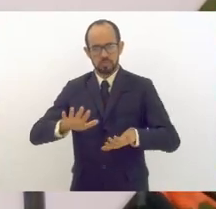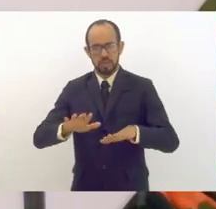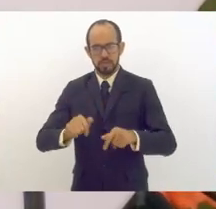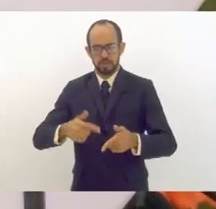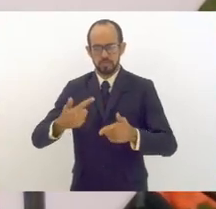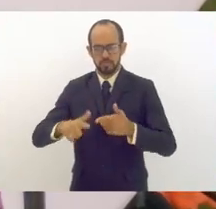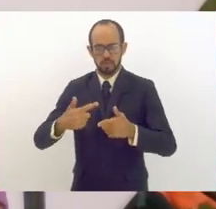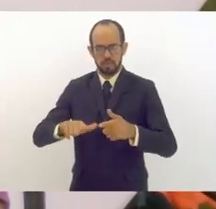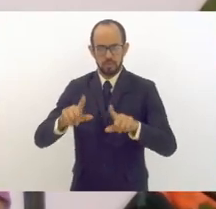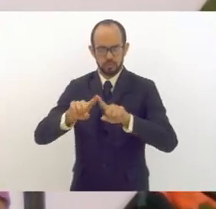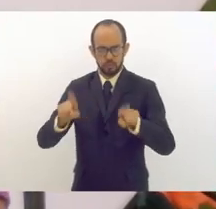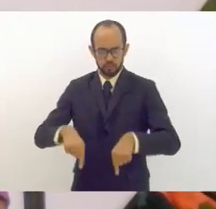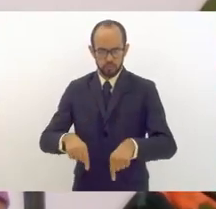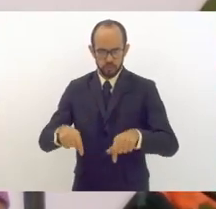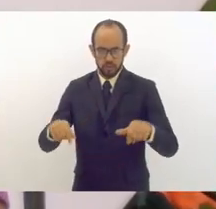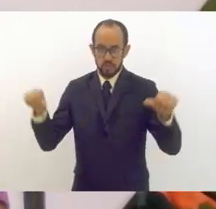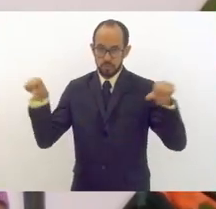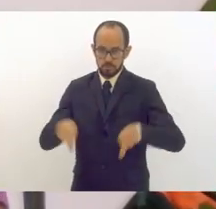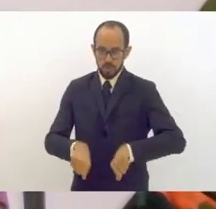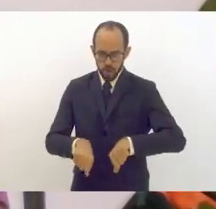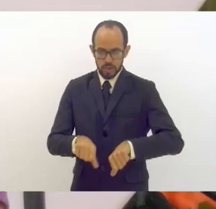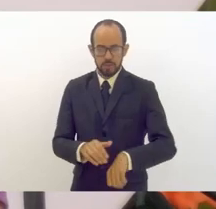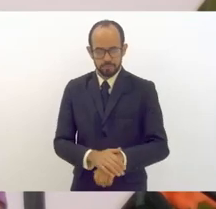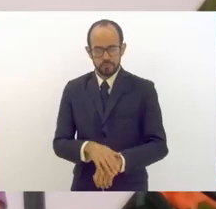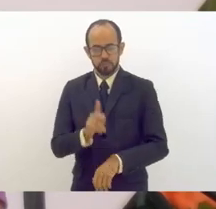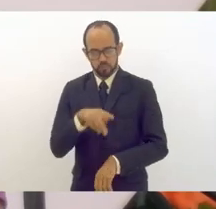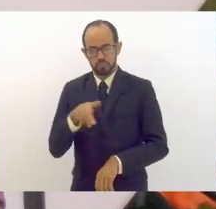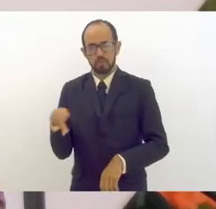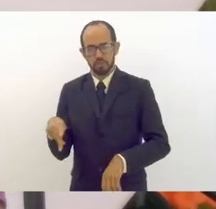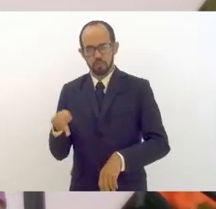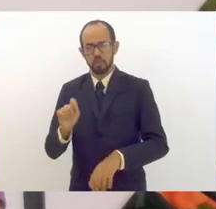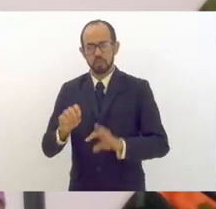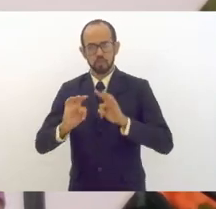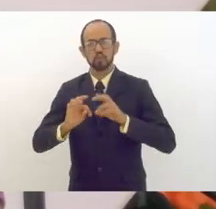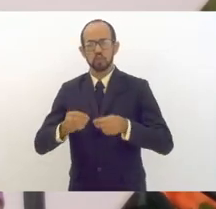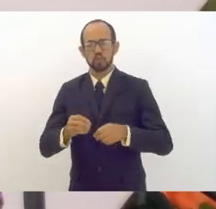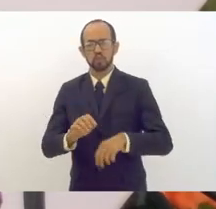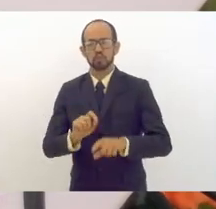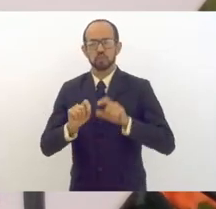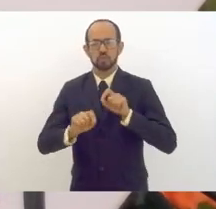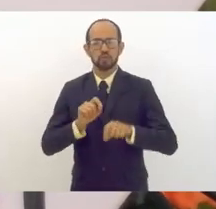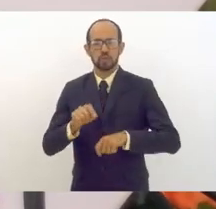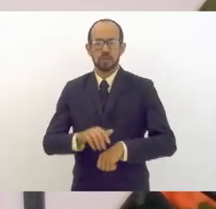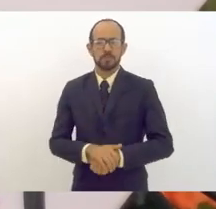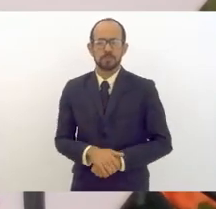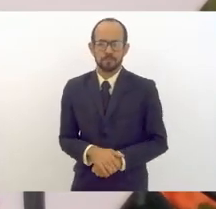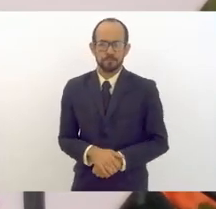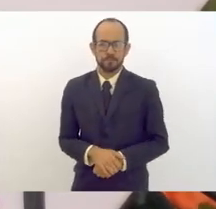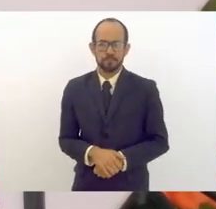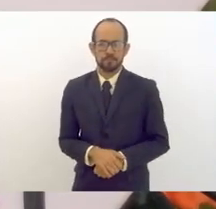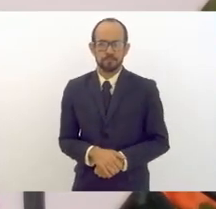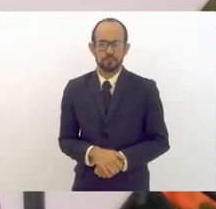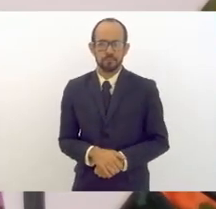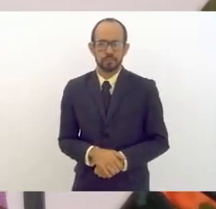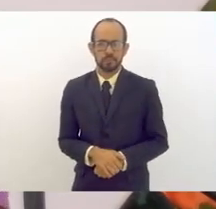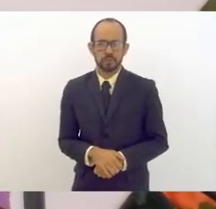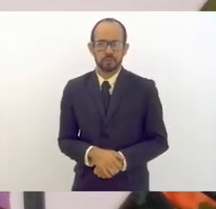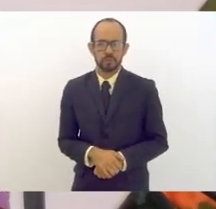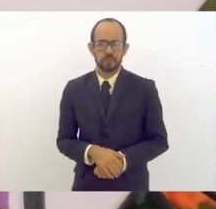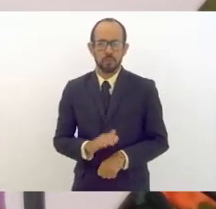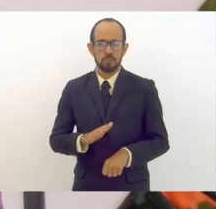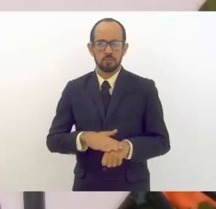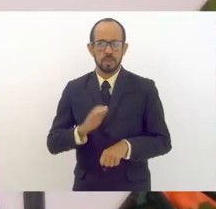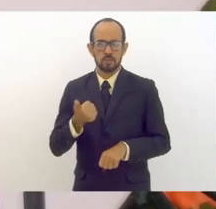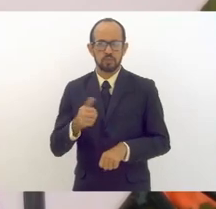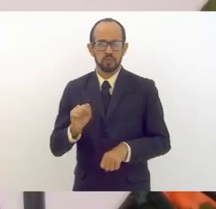funcionários se agrava. E dos professores e professoras, né? Os professores docentes 18 horas, a maioria